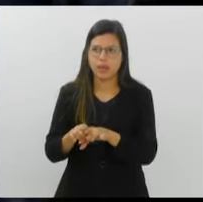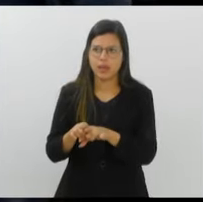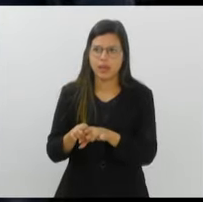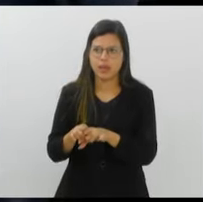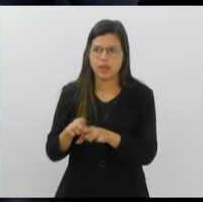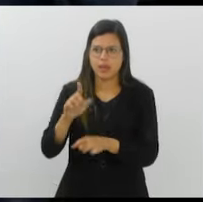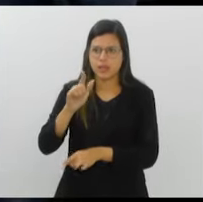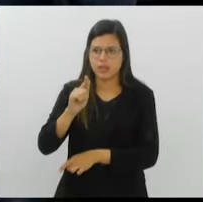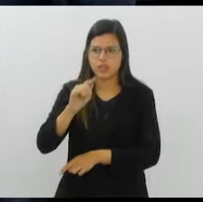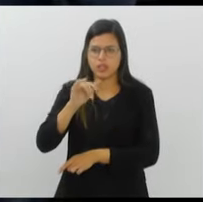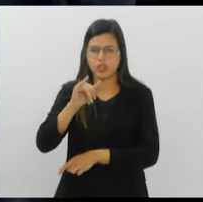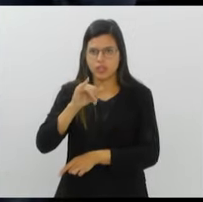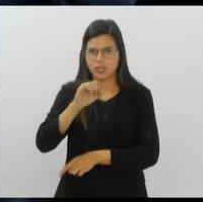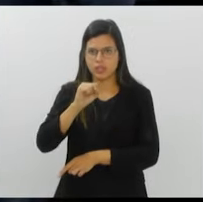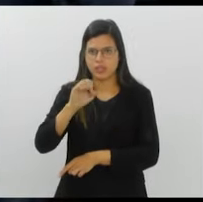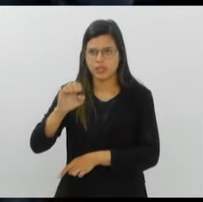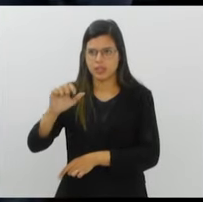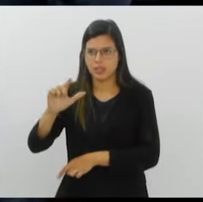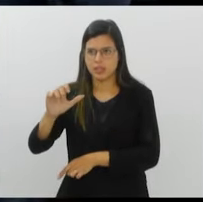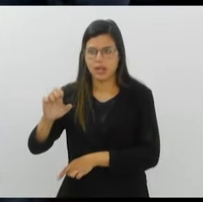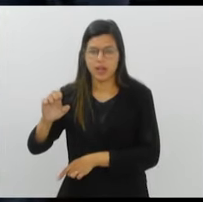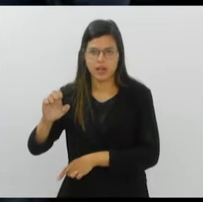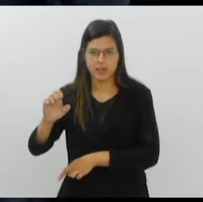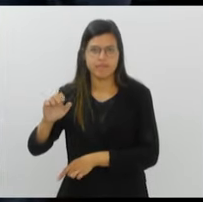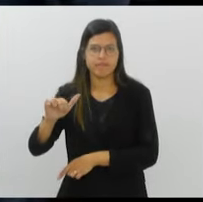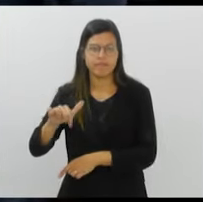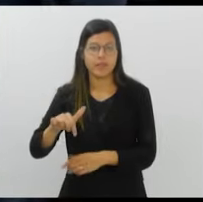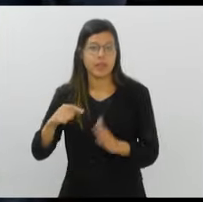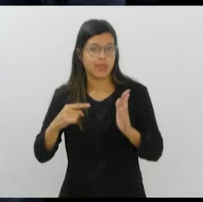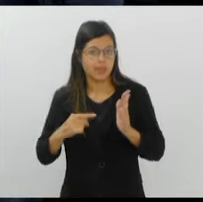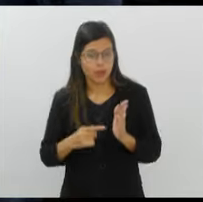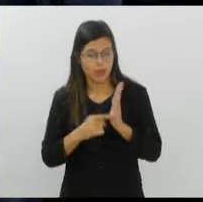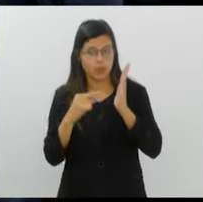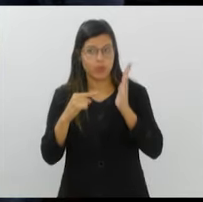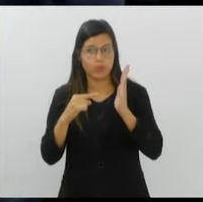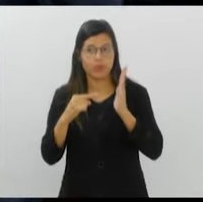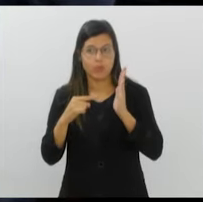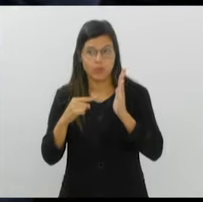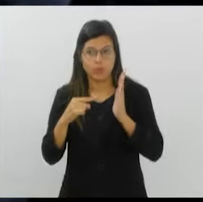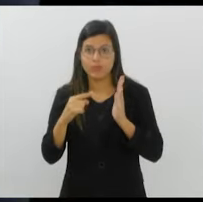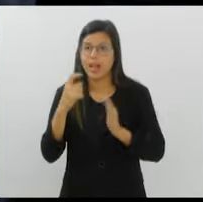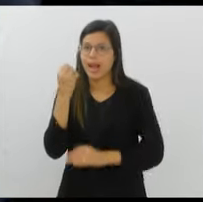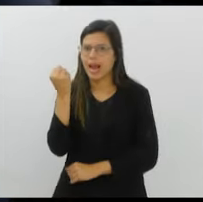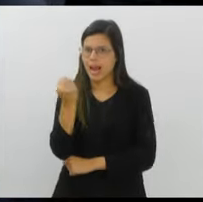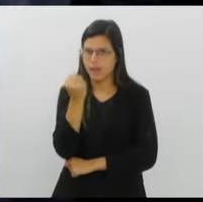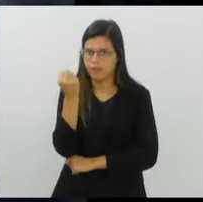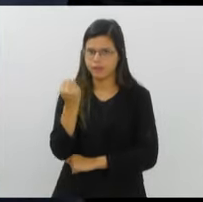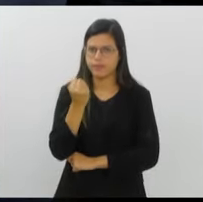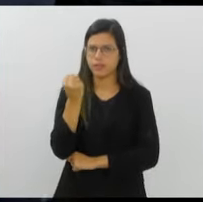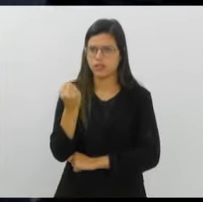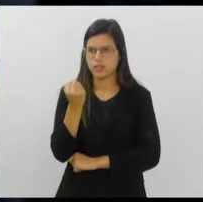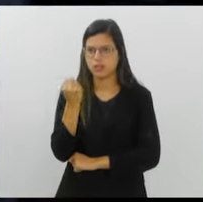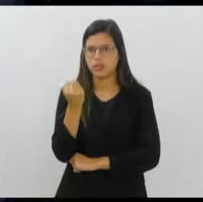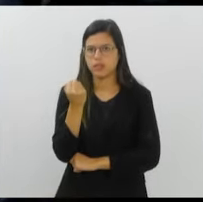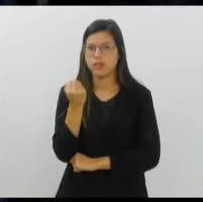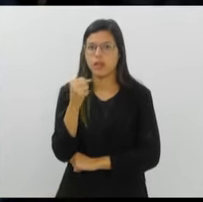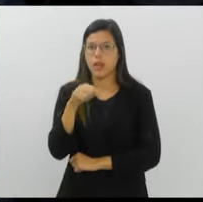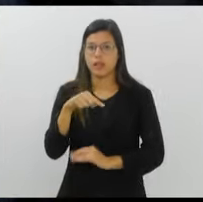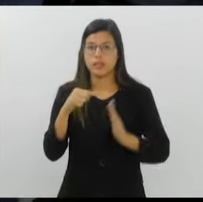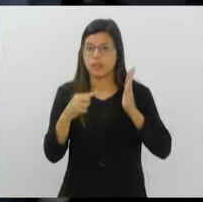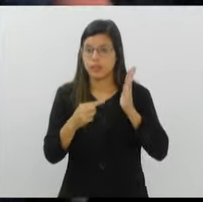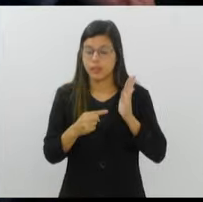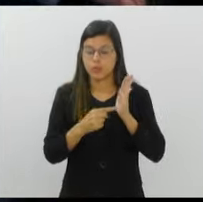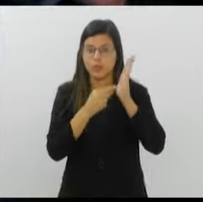e Gisele Monteiro. Denúncias, assim, da maior gravidade. E essas